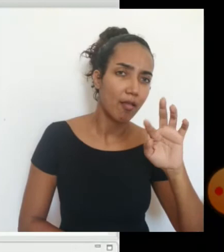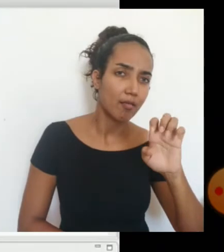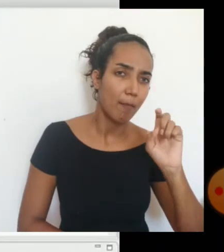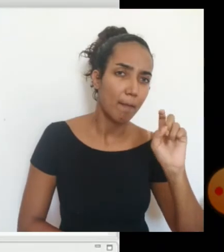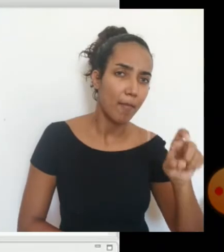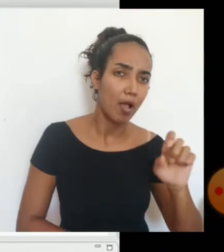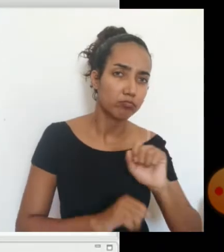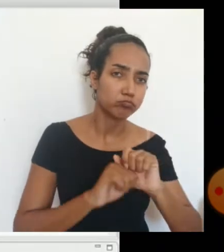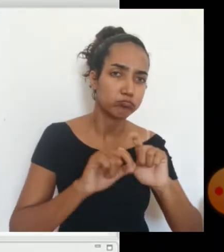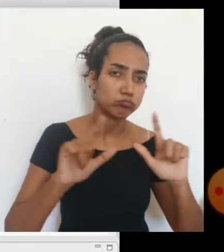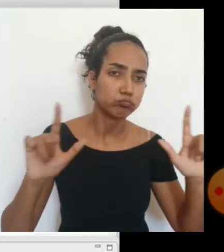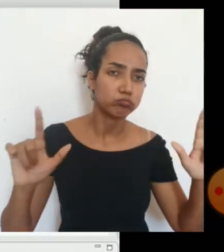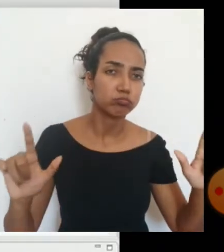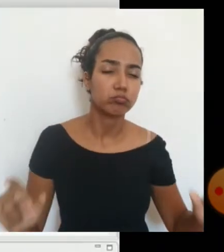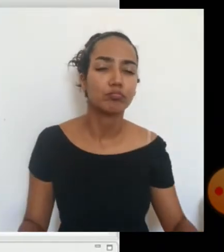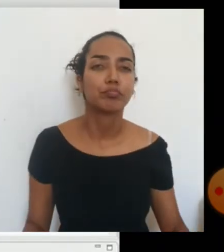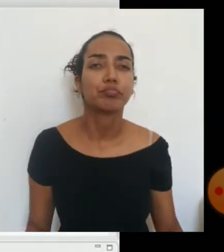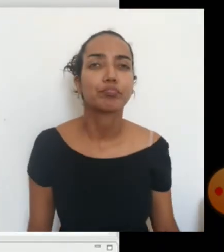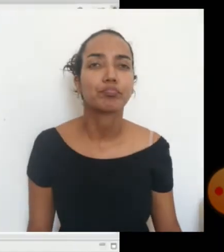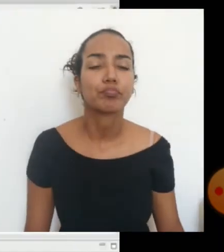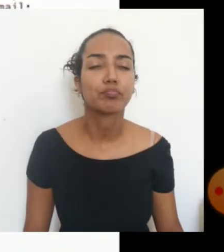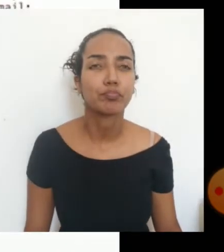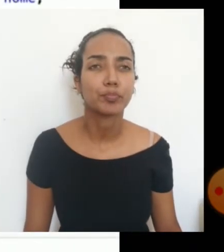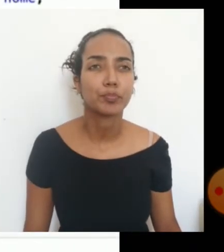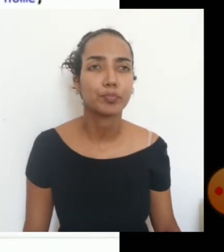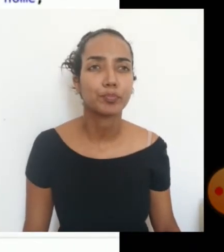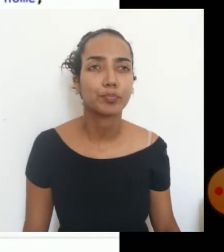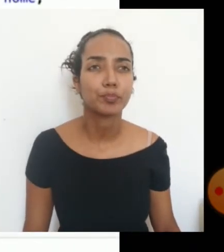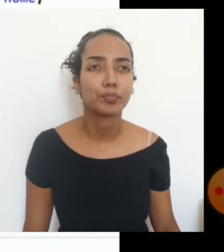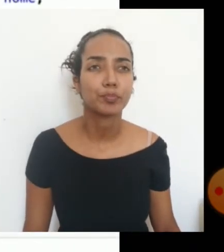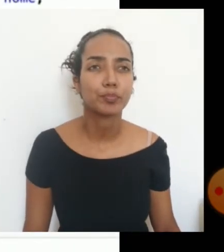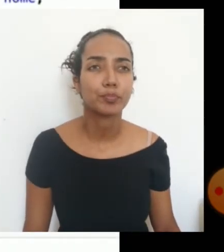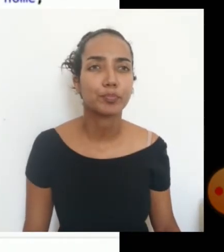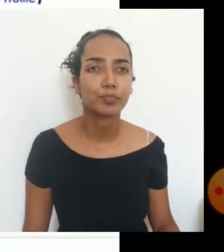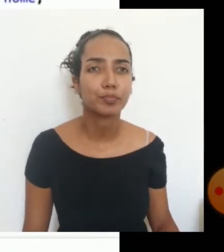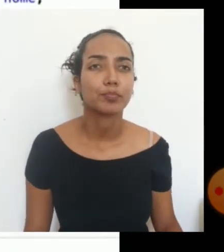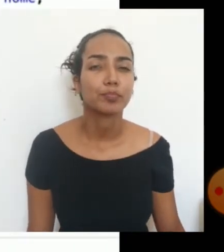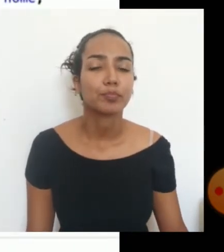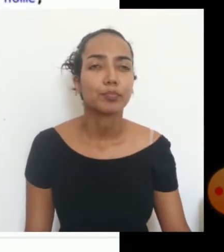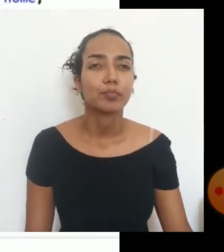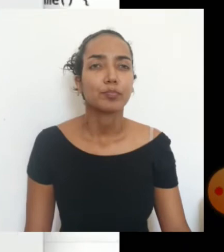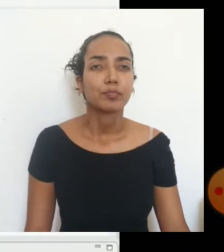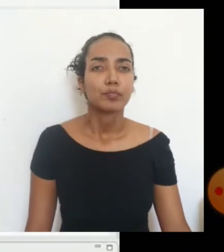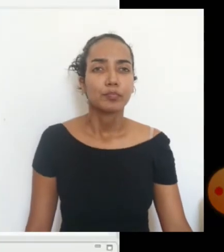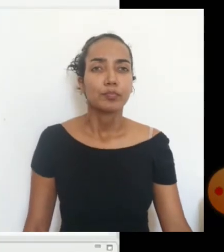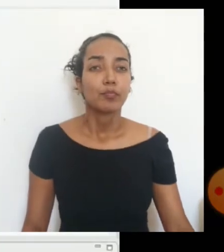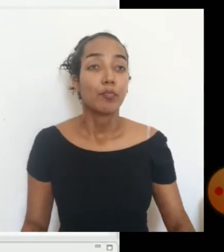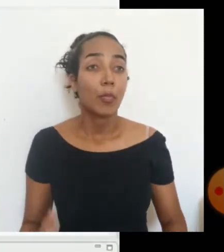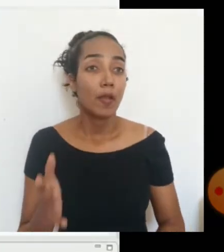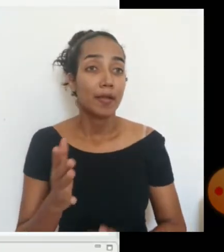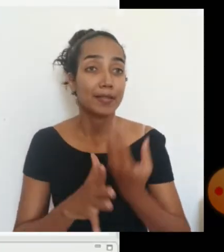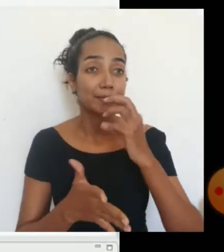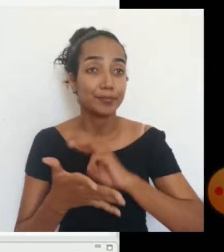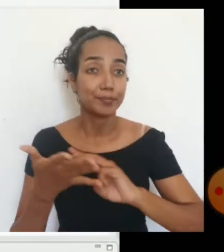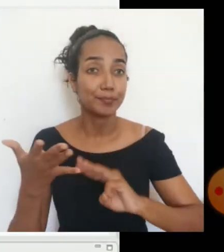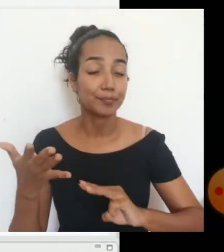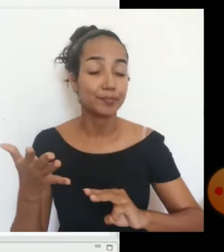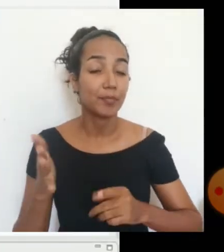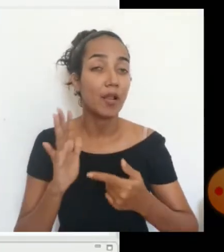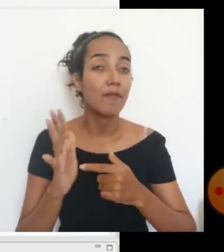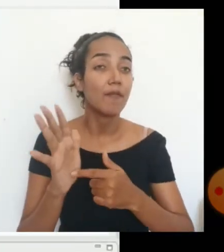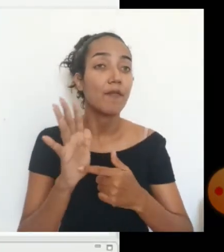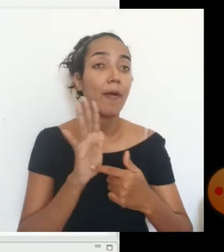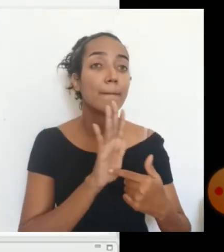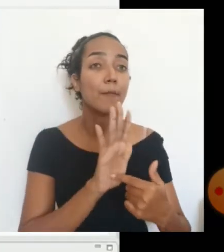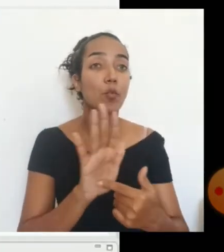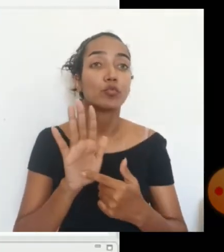Aqui, ó. Vou gerar esses métodos. Ele só vai mostrar para mim o atributo que ainda não foi gerado, que no caso é o titular.